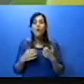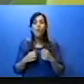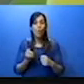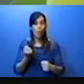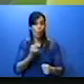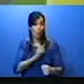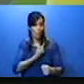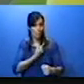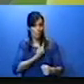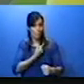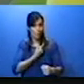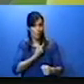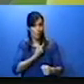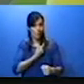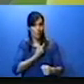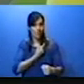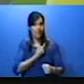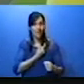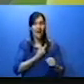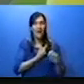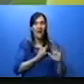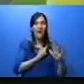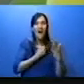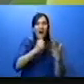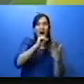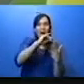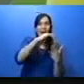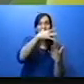potência resulta em 1? Esse aqui é muito fácil, gente.